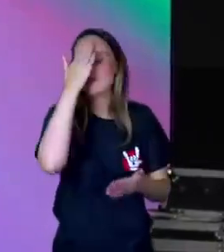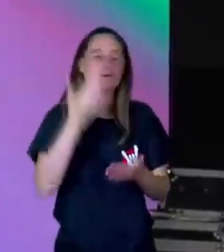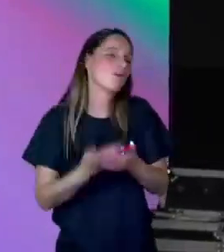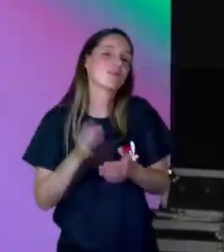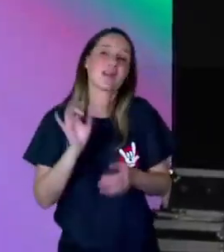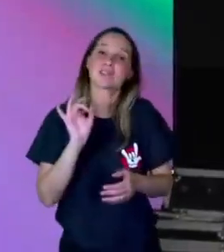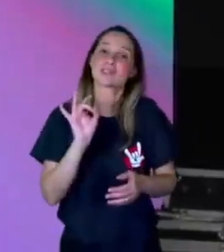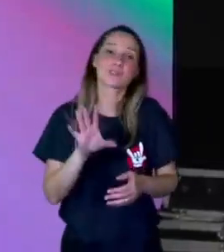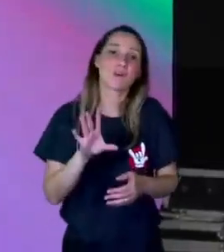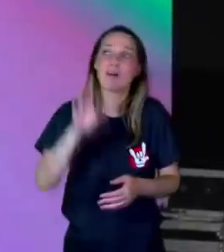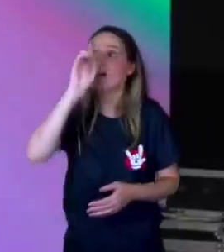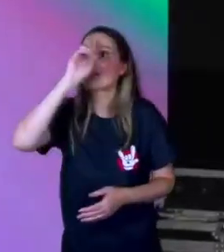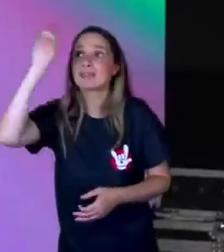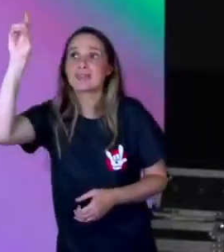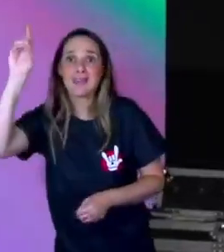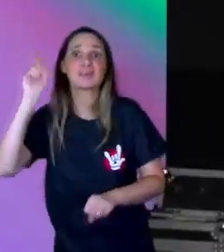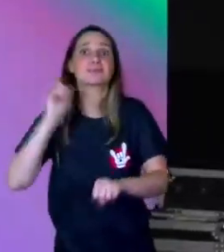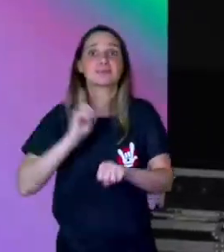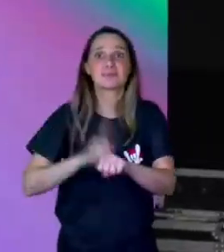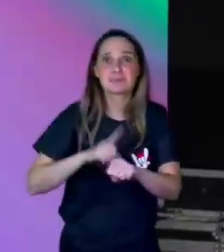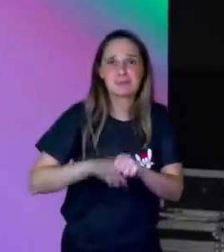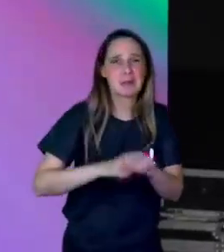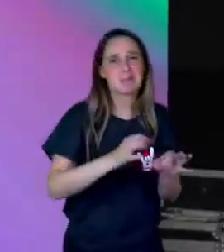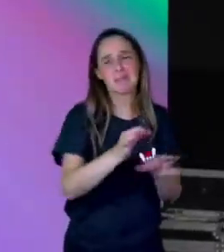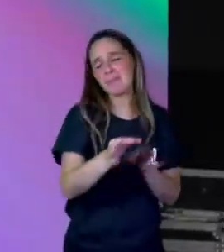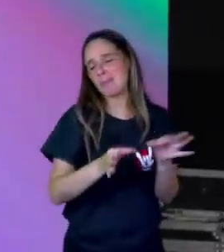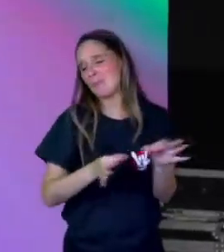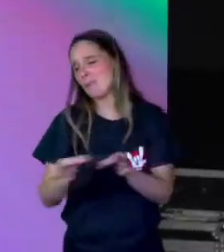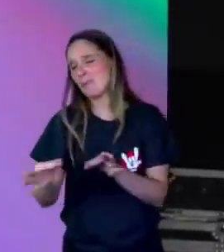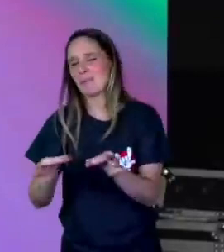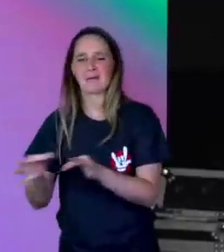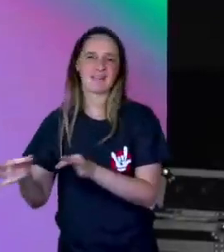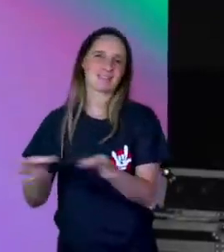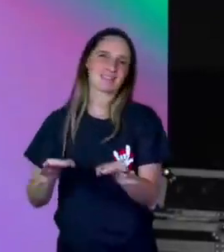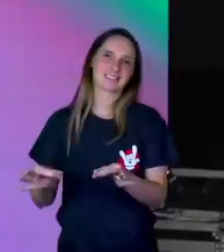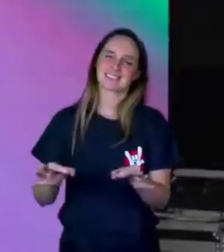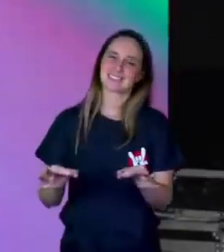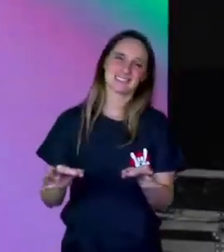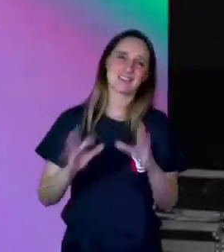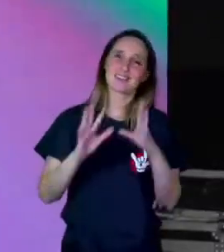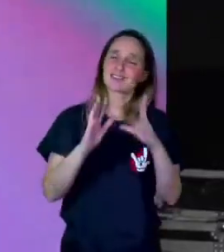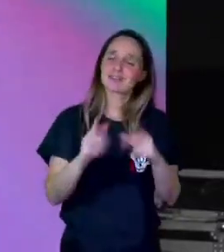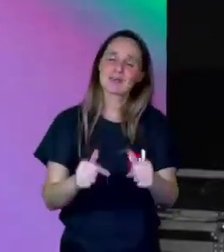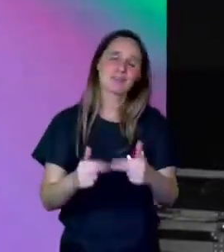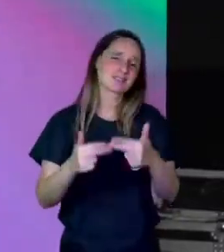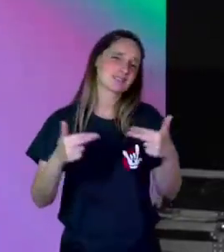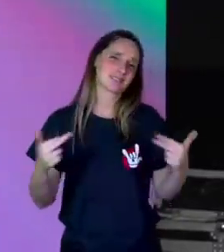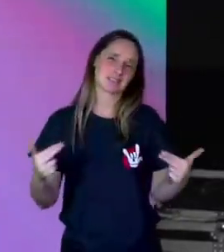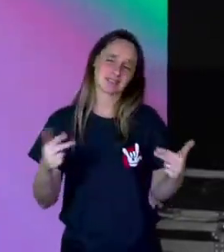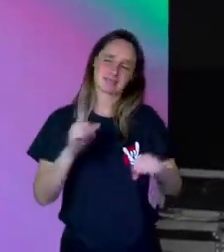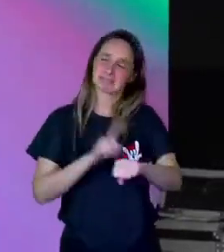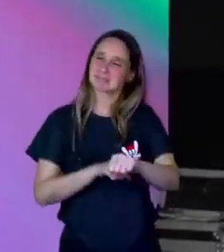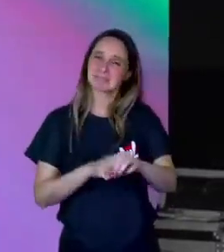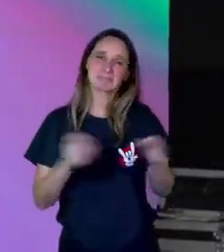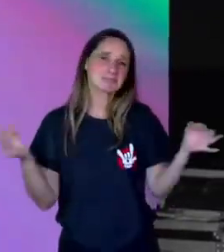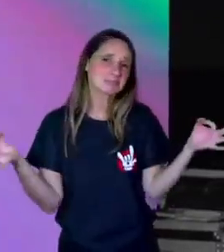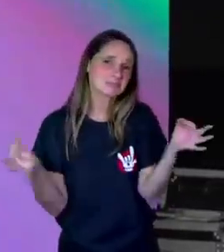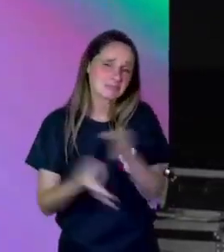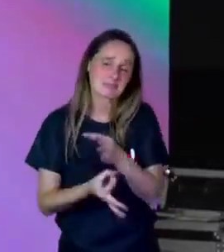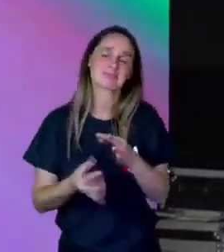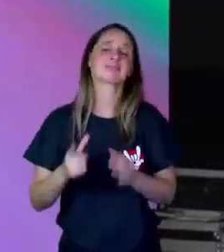de Deus. Ele tem tempo para tudo, amém? Aqueles que têm fome e sede de justiça serão saciados.